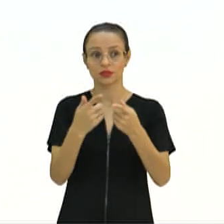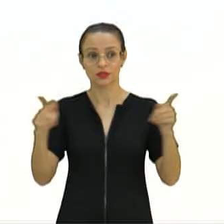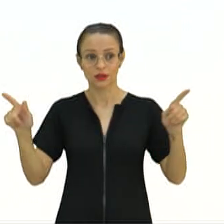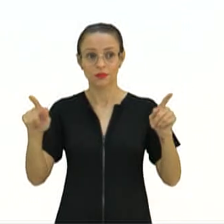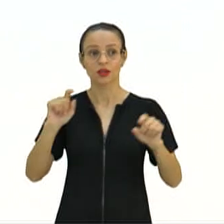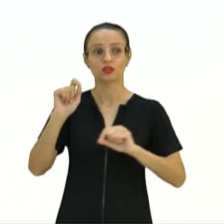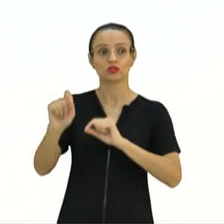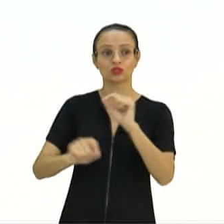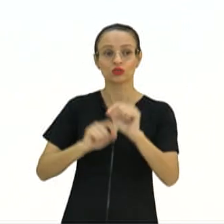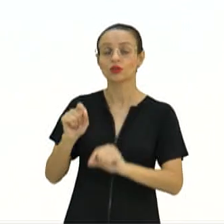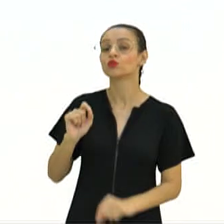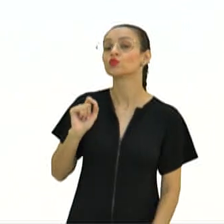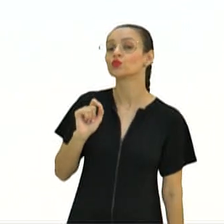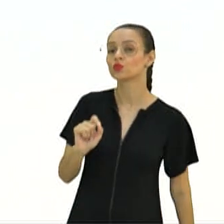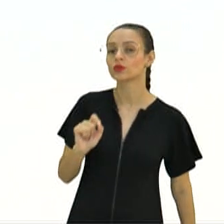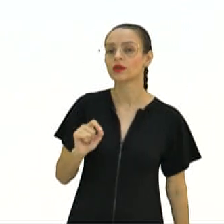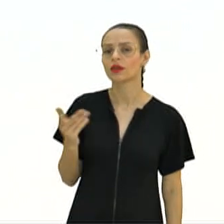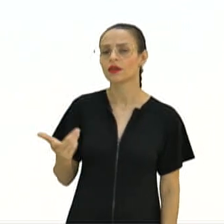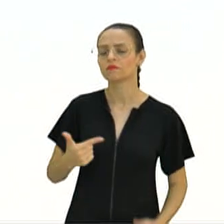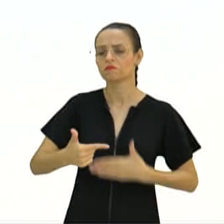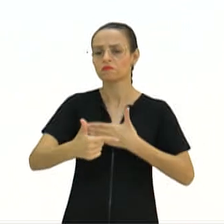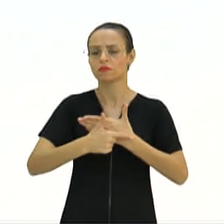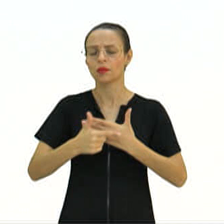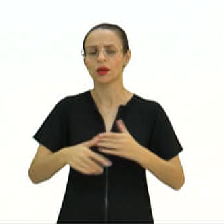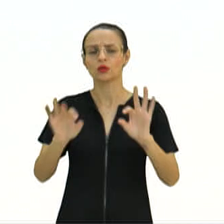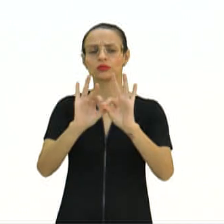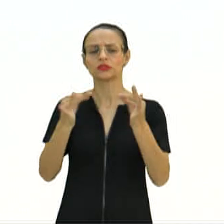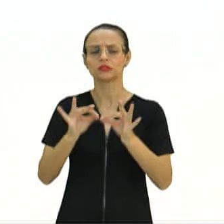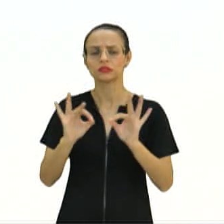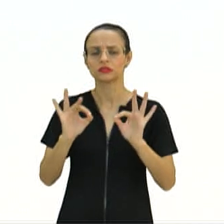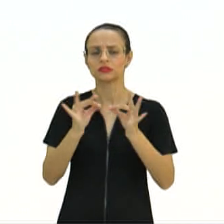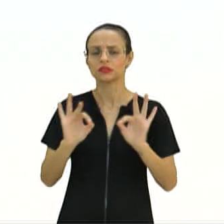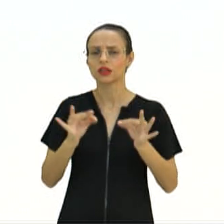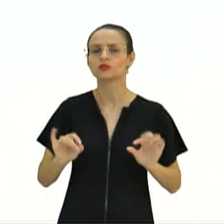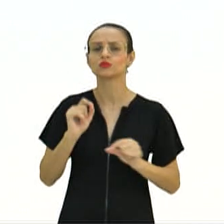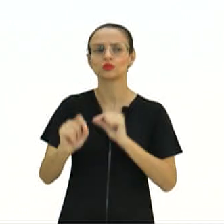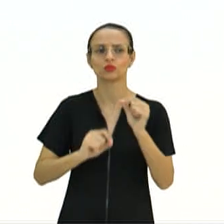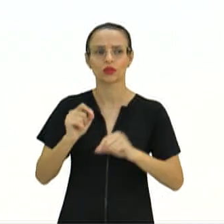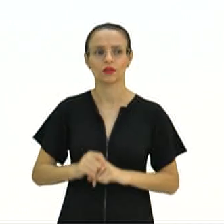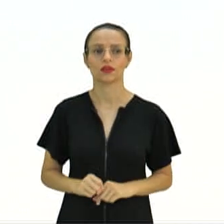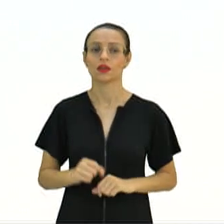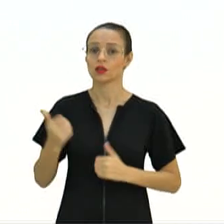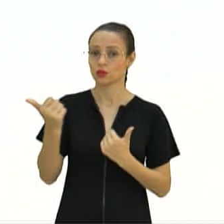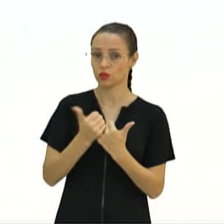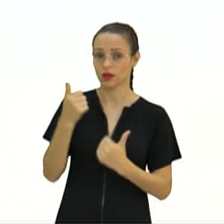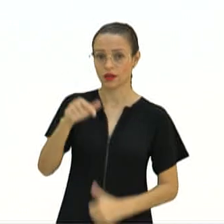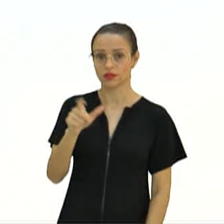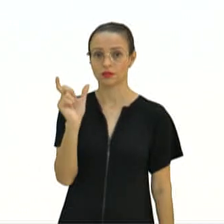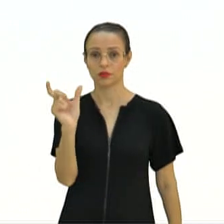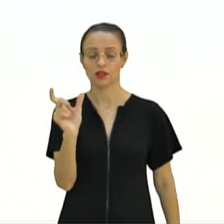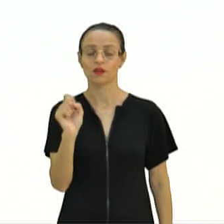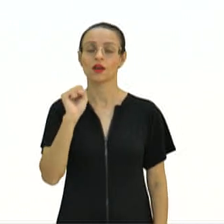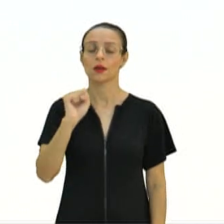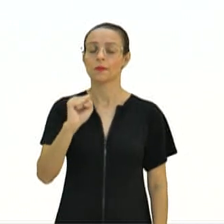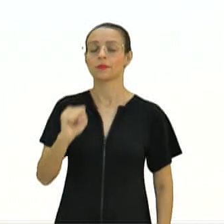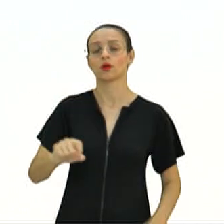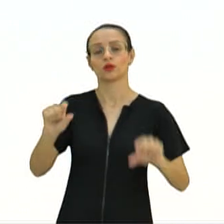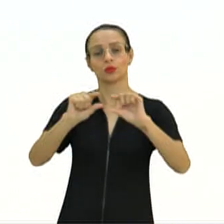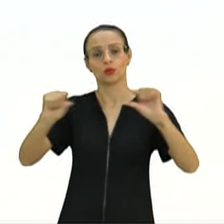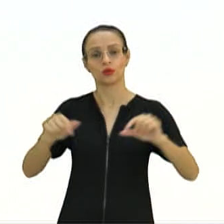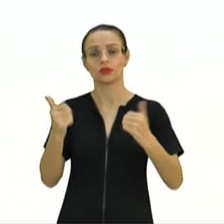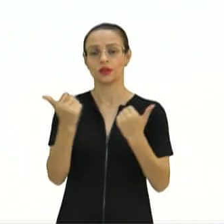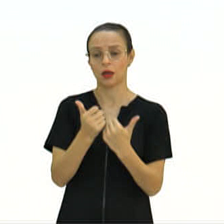função sintática de. No lugar dessa palavra, pode-se encaixar a oração que a pessoa sinta-se bem